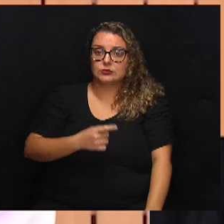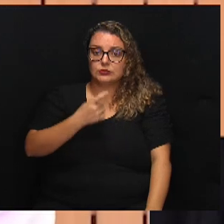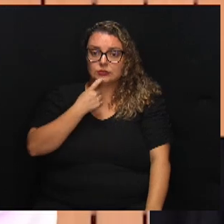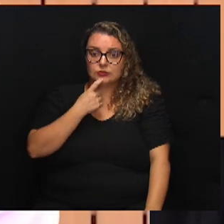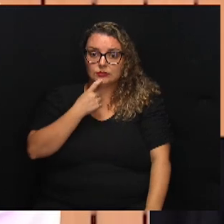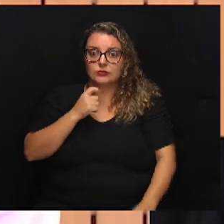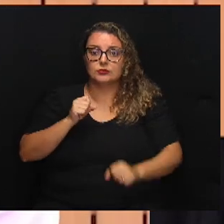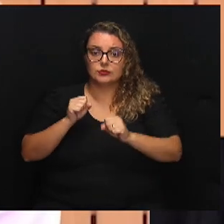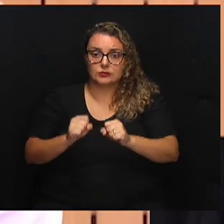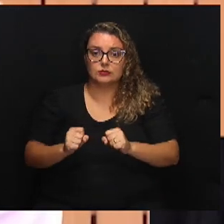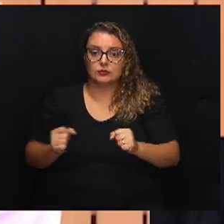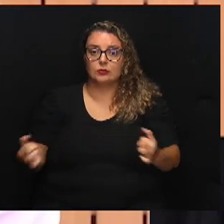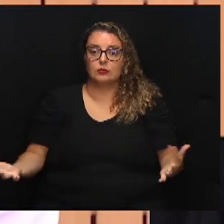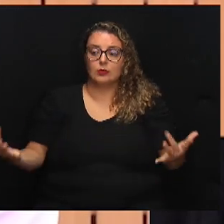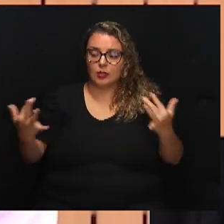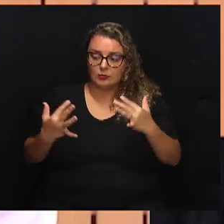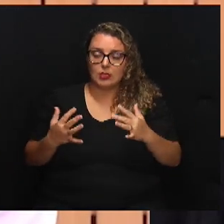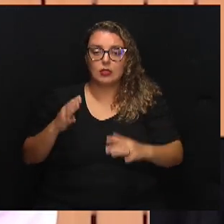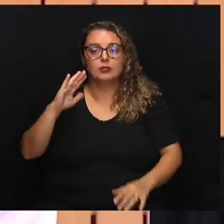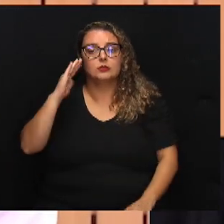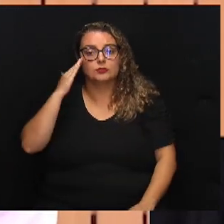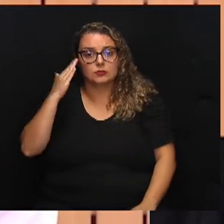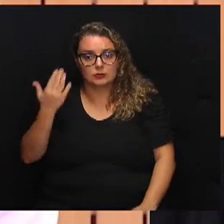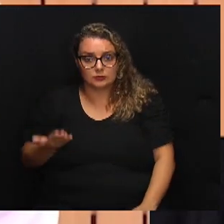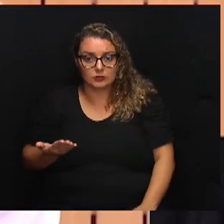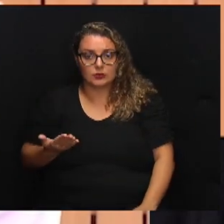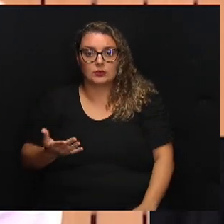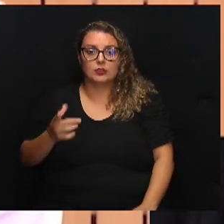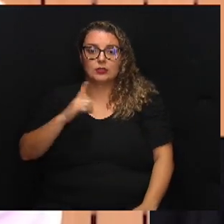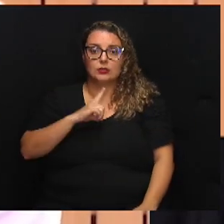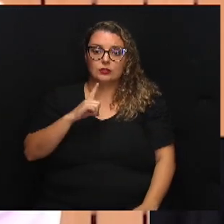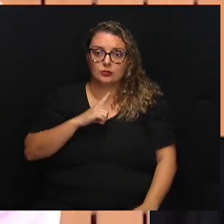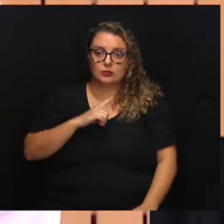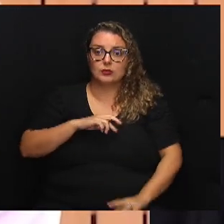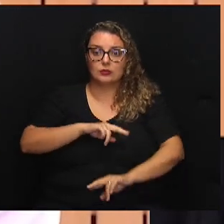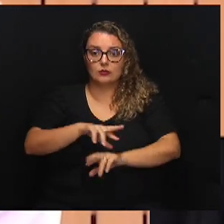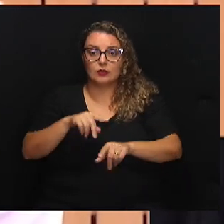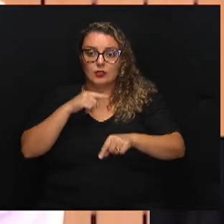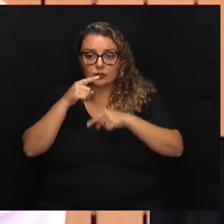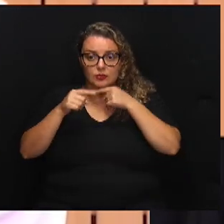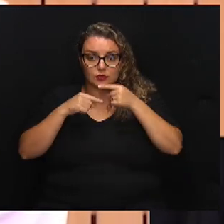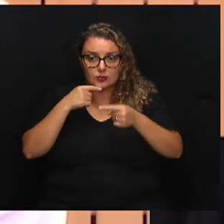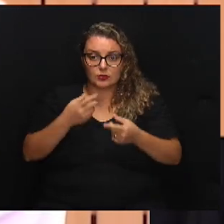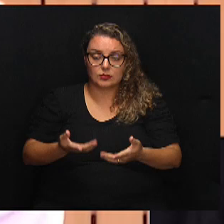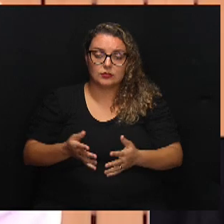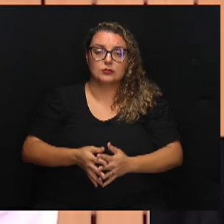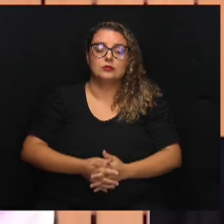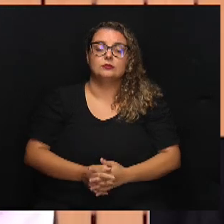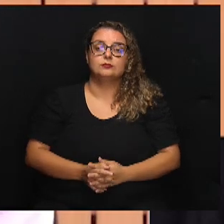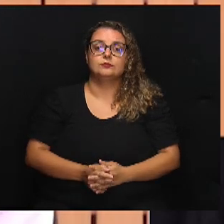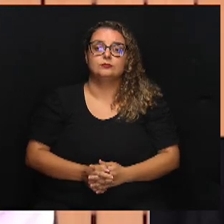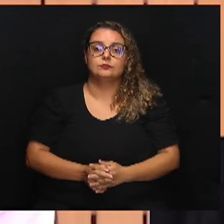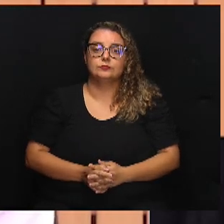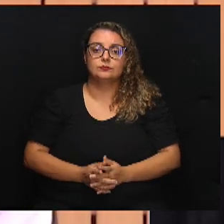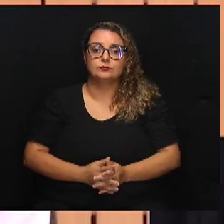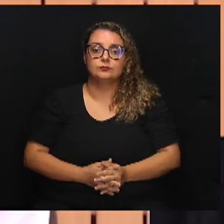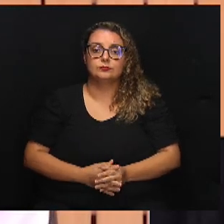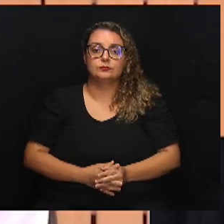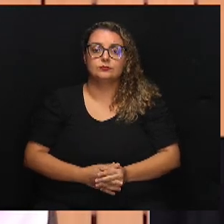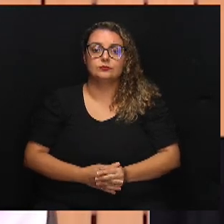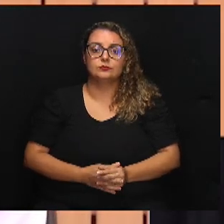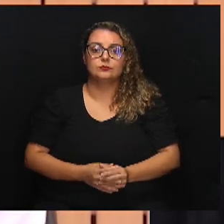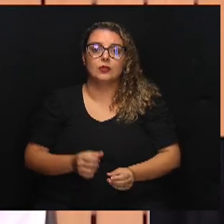eles pudessem ter um entendimento. Ainda existem muitas dúvidas, né, e existem alguns,